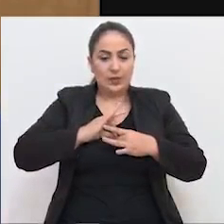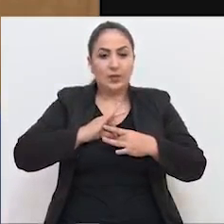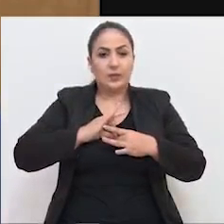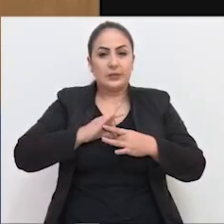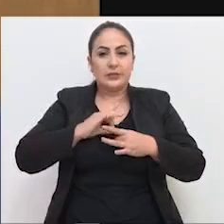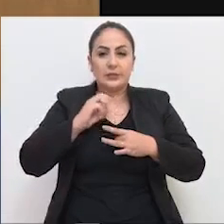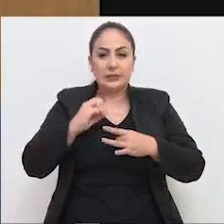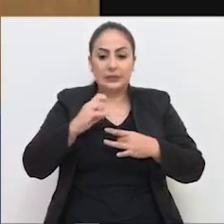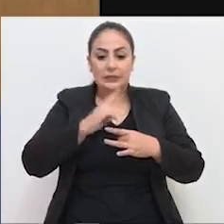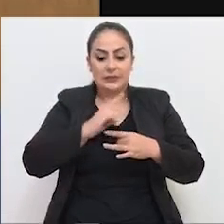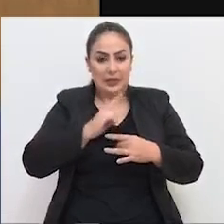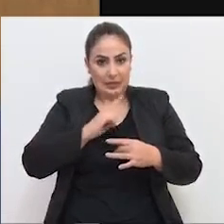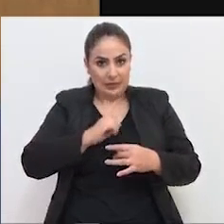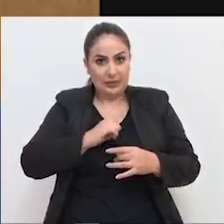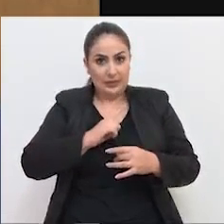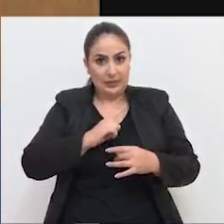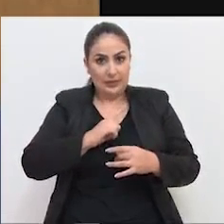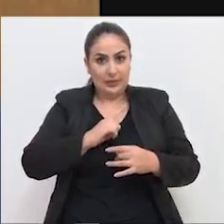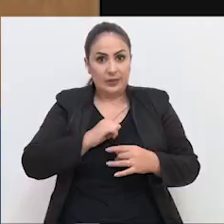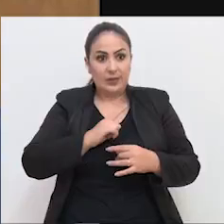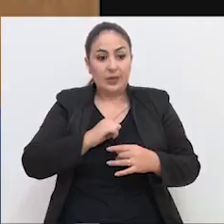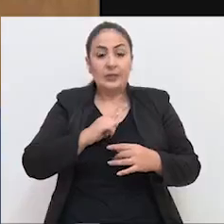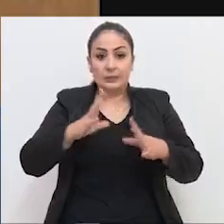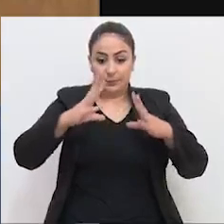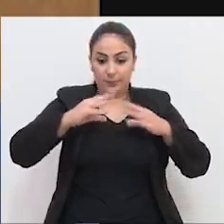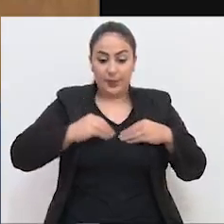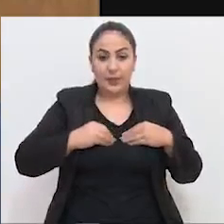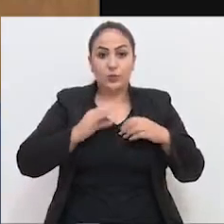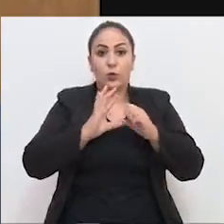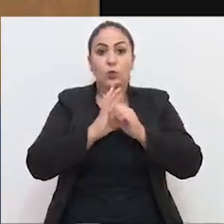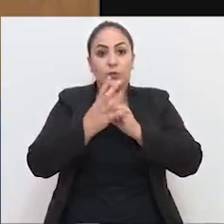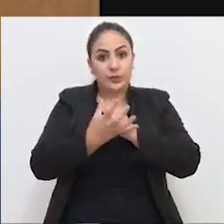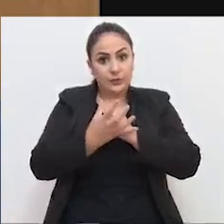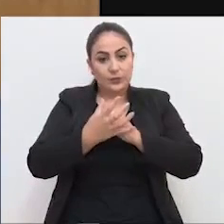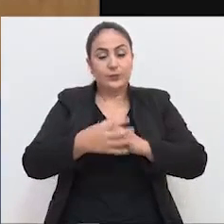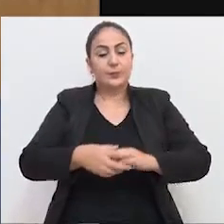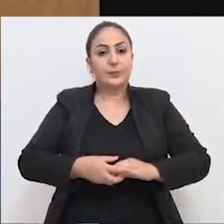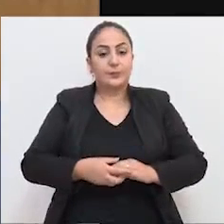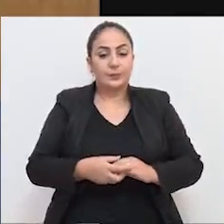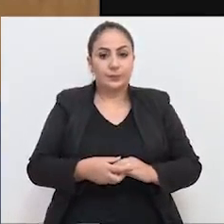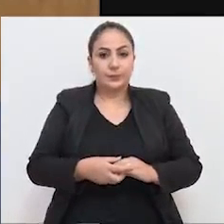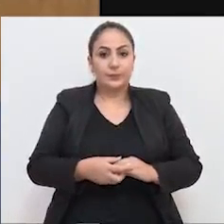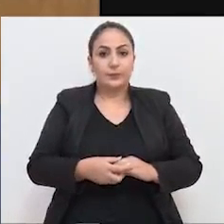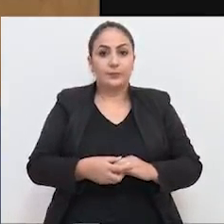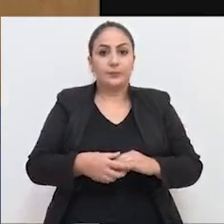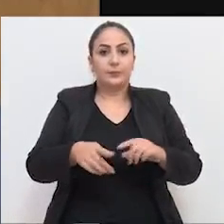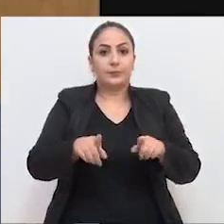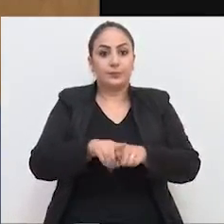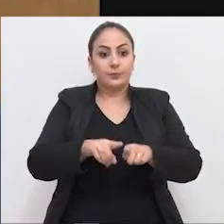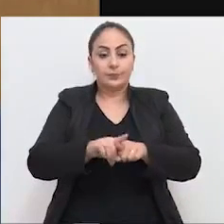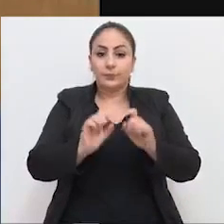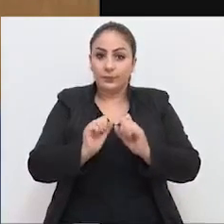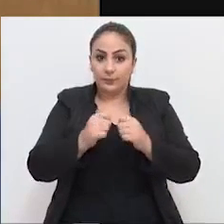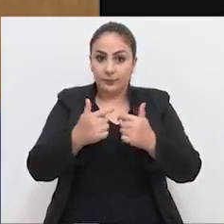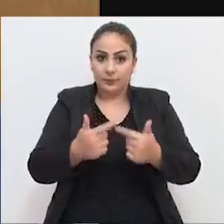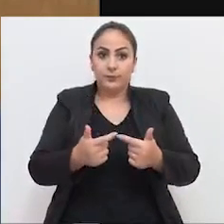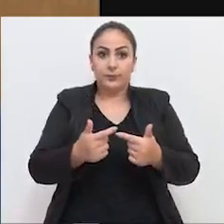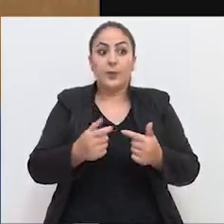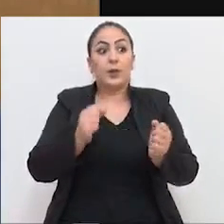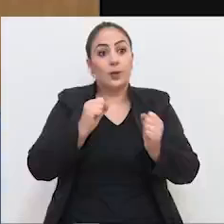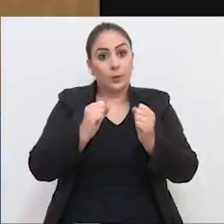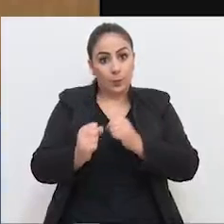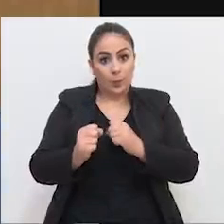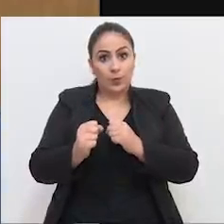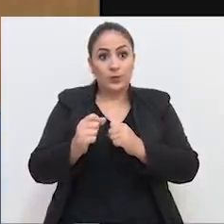capta tanto de situação de pessoas que eventualmente estão com o coronavírus ainda ativo, né, porque